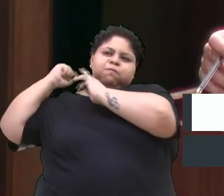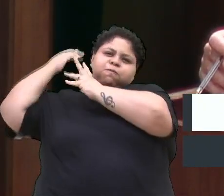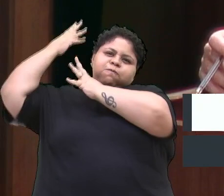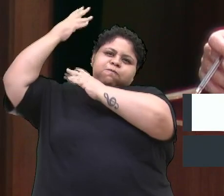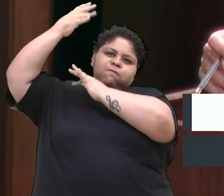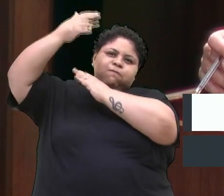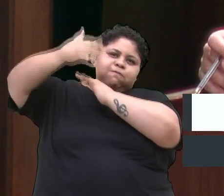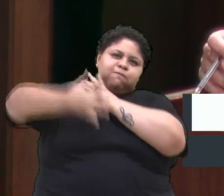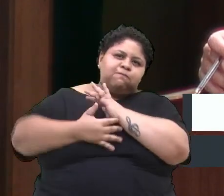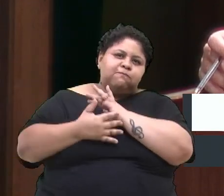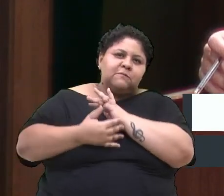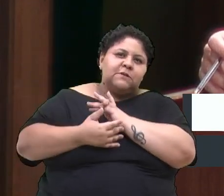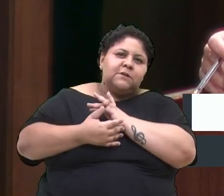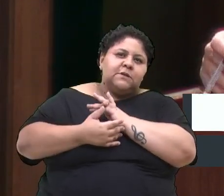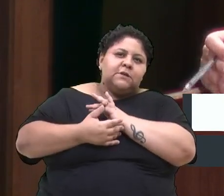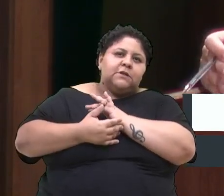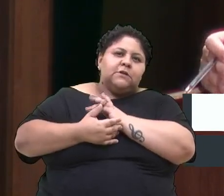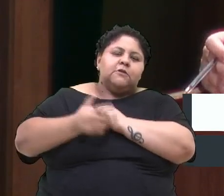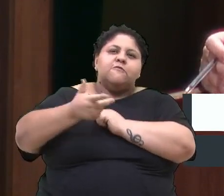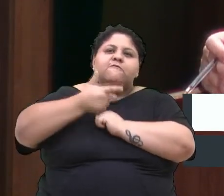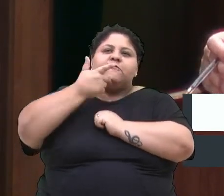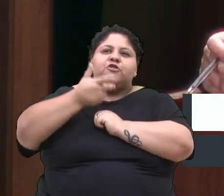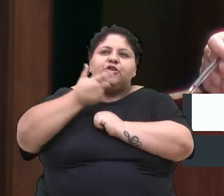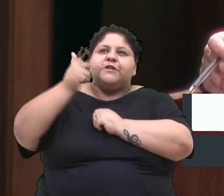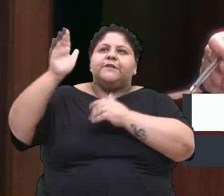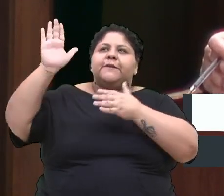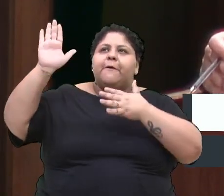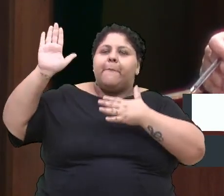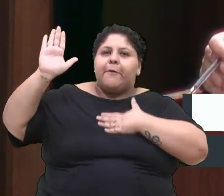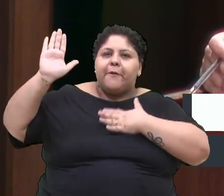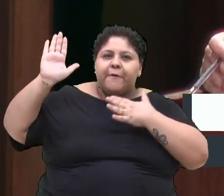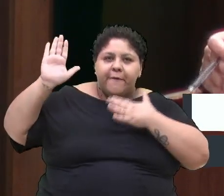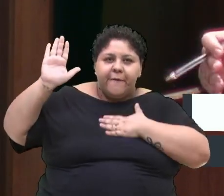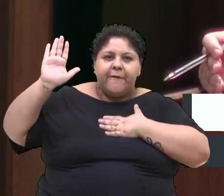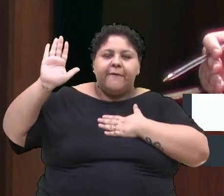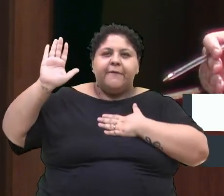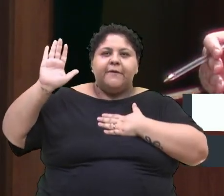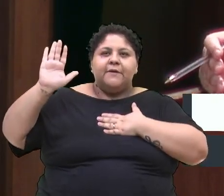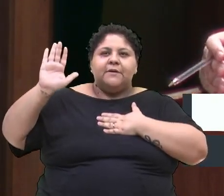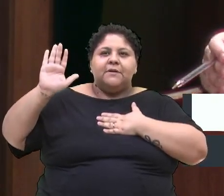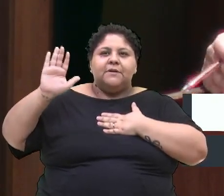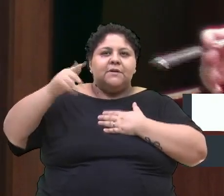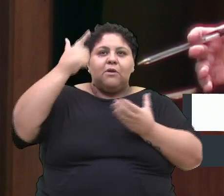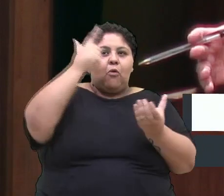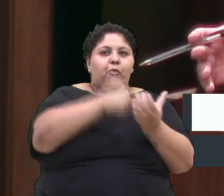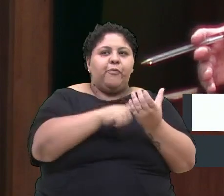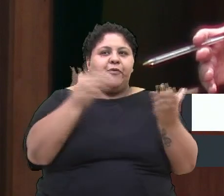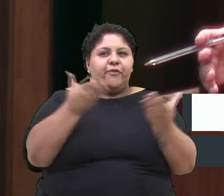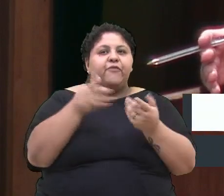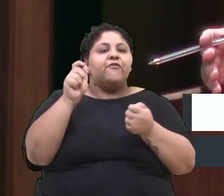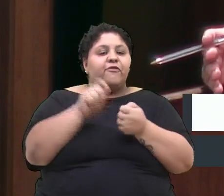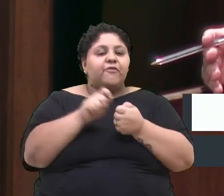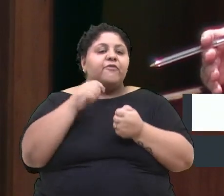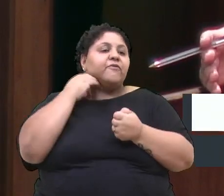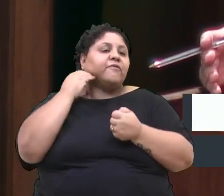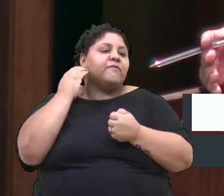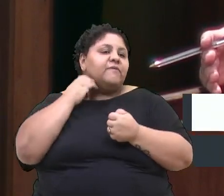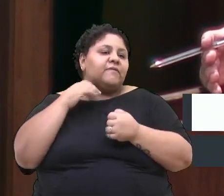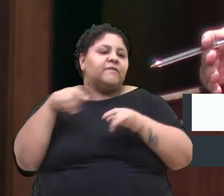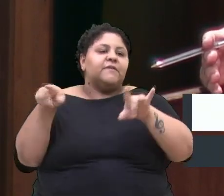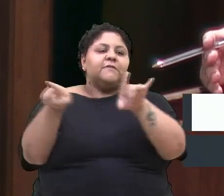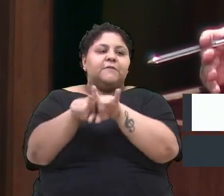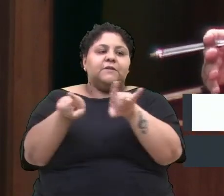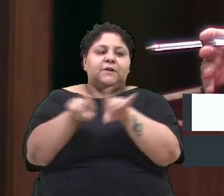foram ditas, de coisas que foram prometidas, de coisas que foram não cumpridas. E eu farei isso, inclusive, do governo federal,